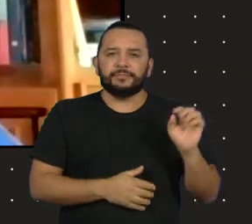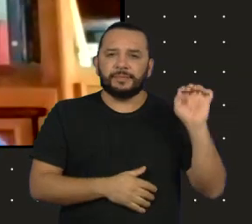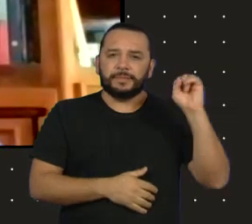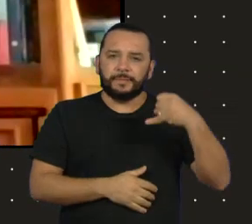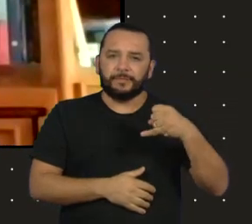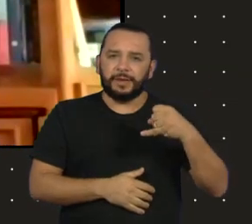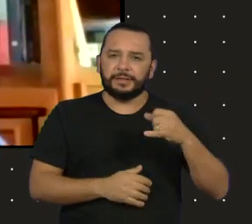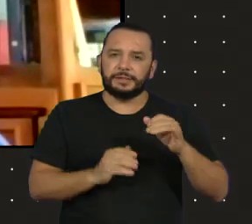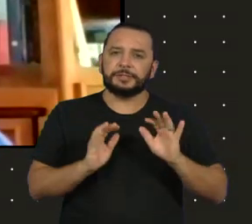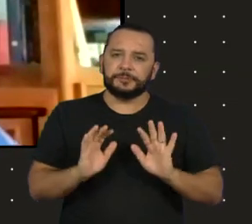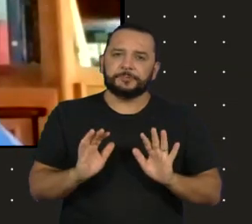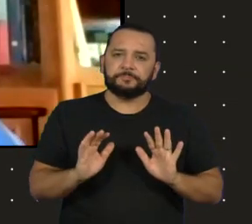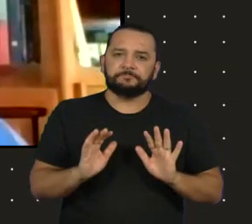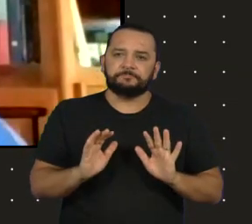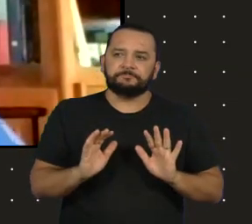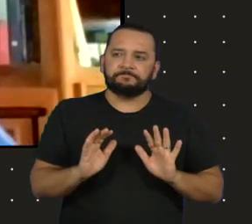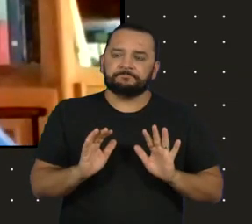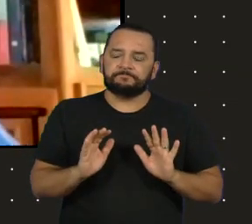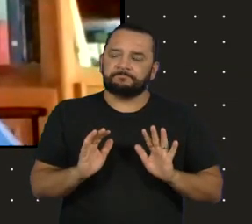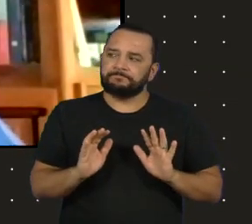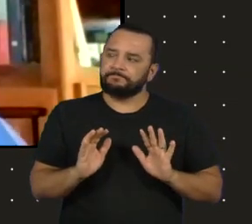Sim.